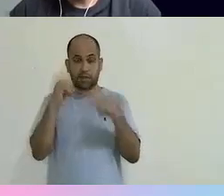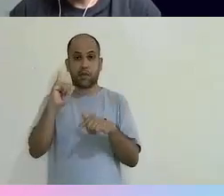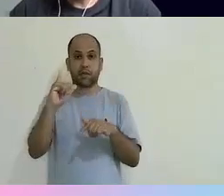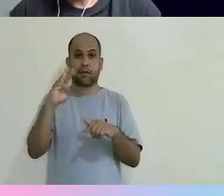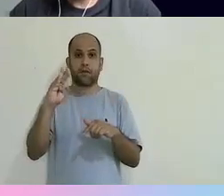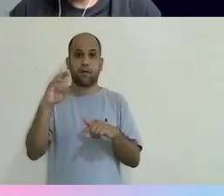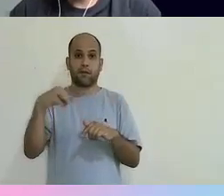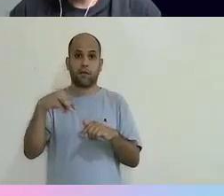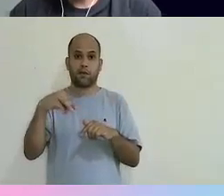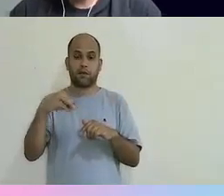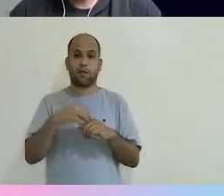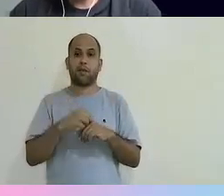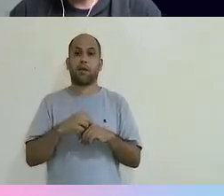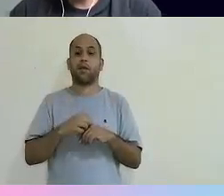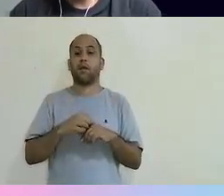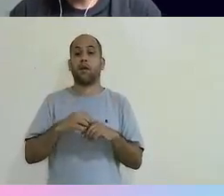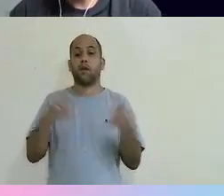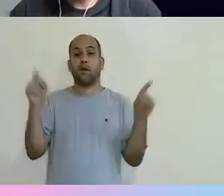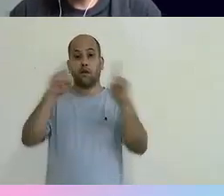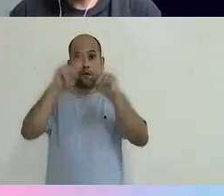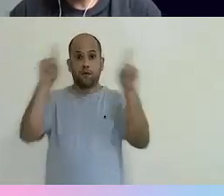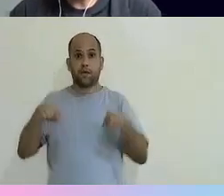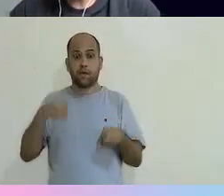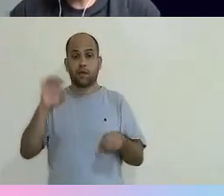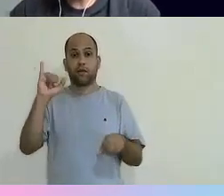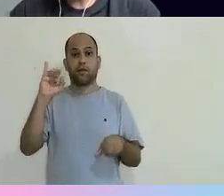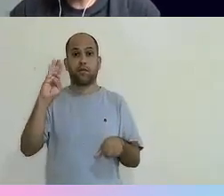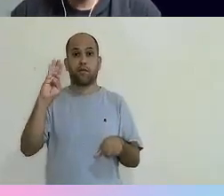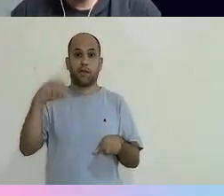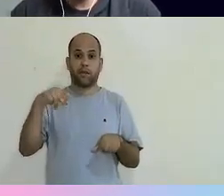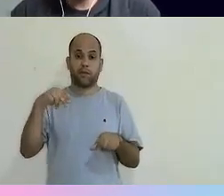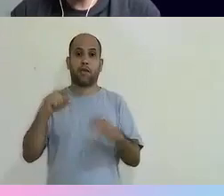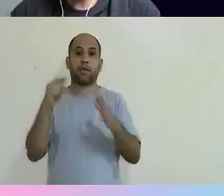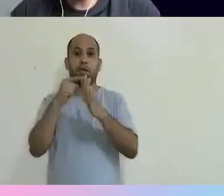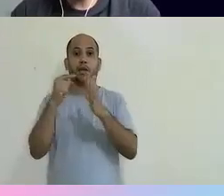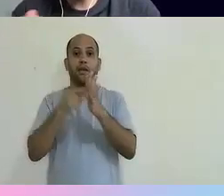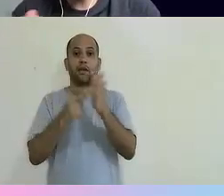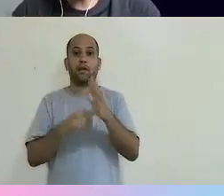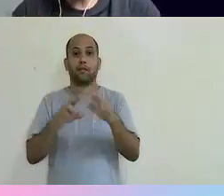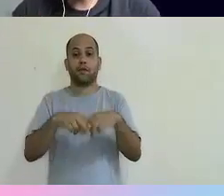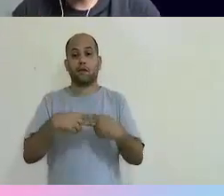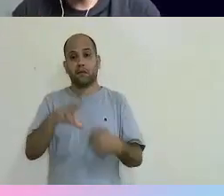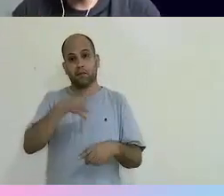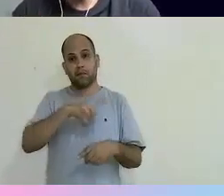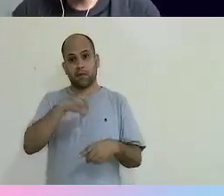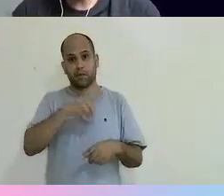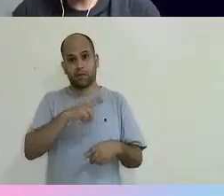O IBMista é muito caracterizado pela sua individualidade. E quando a gente pensa na